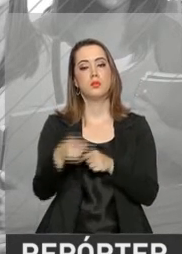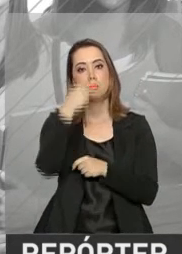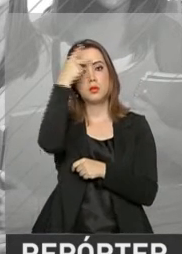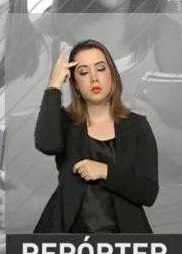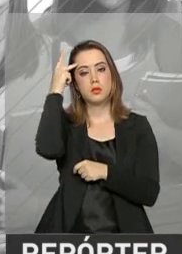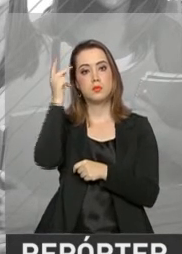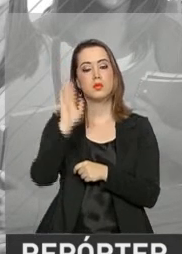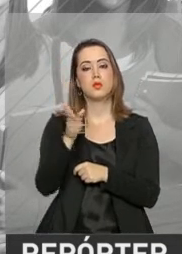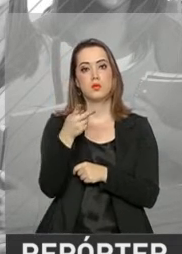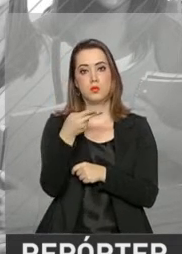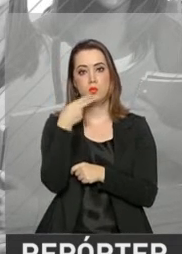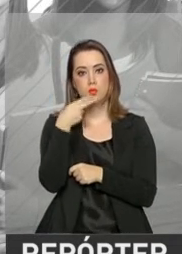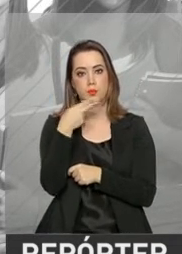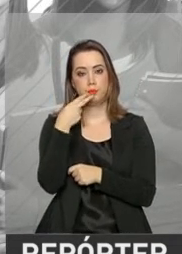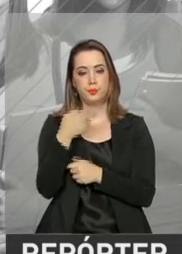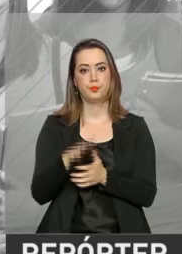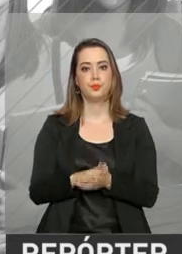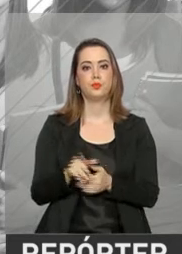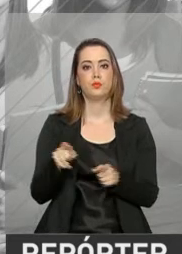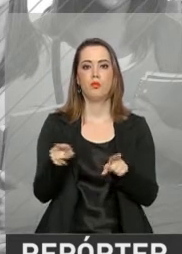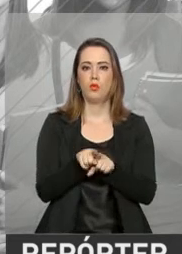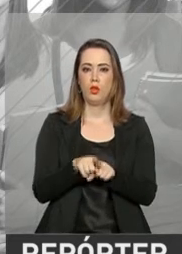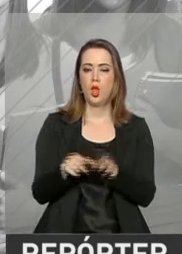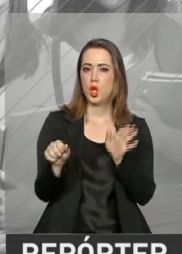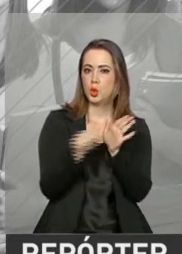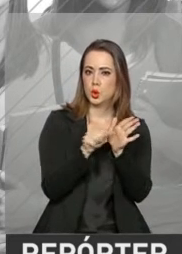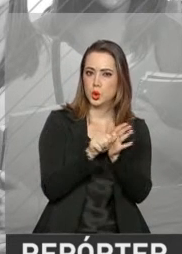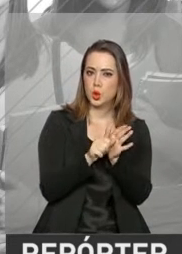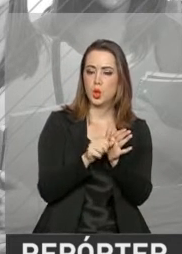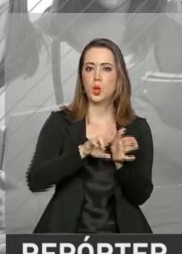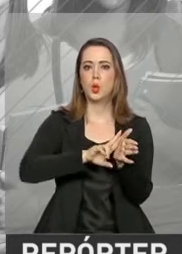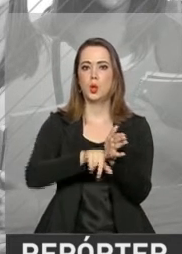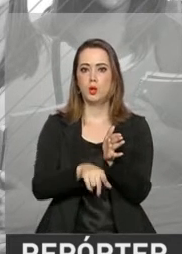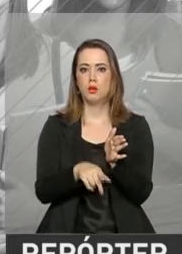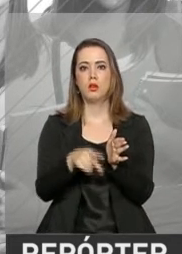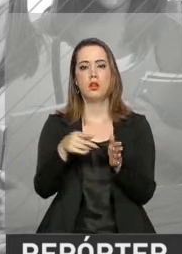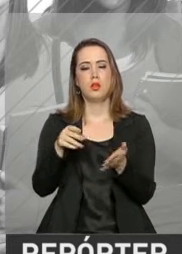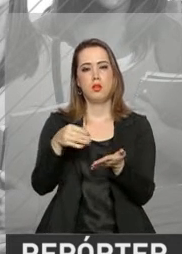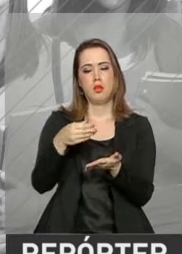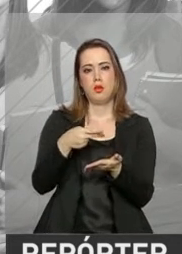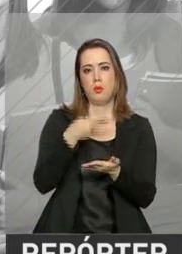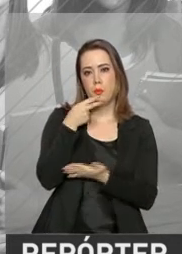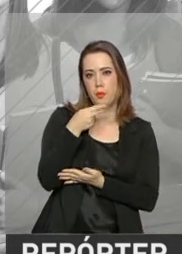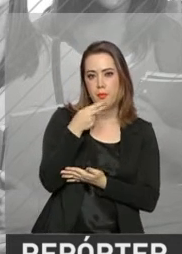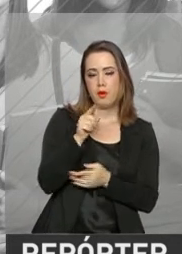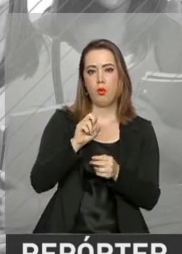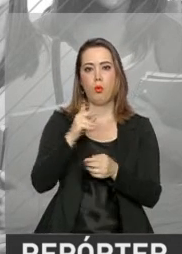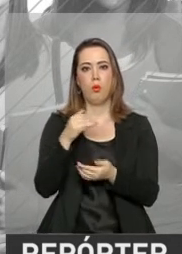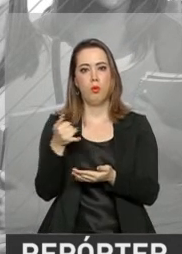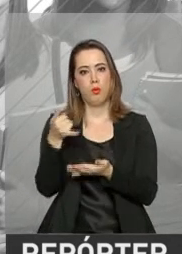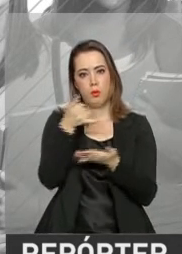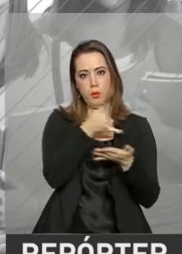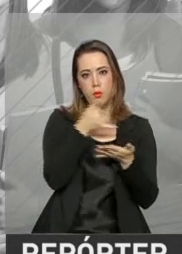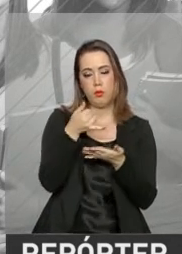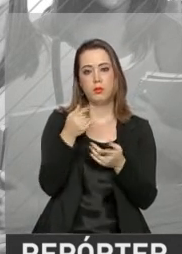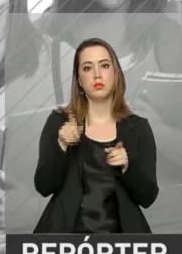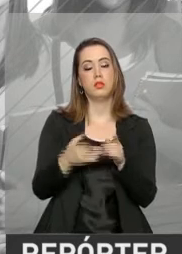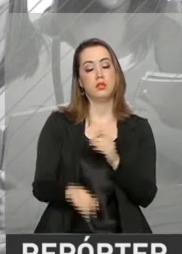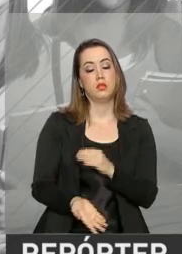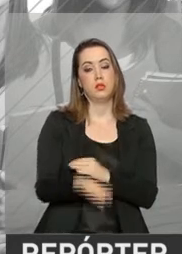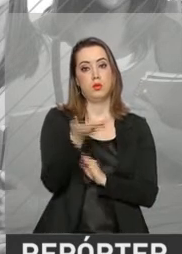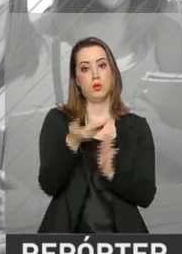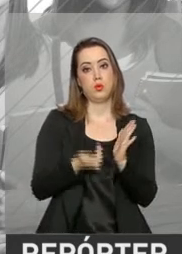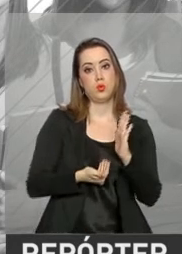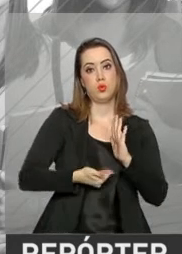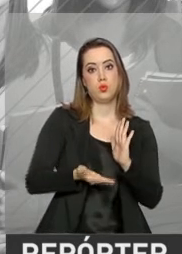experimentaram cigarro em relação às drogas ilícitas como a maconha eo crack o número subiu de 7,3 por cento